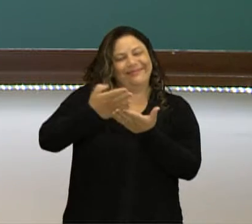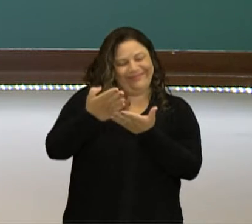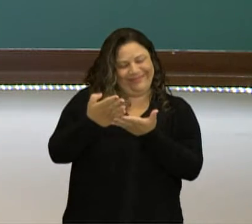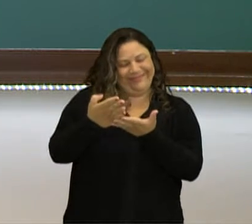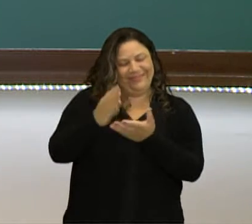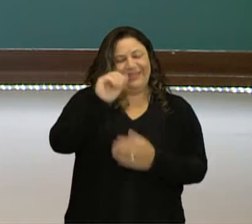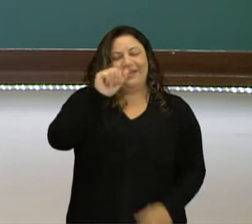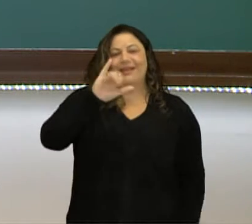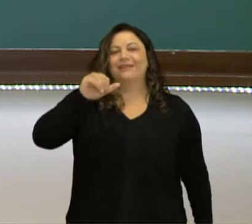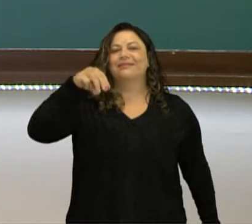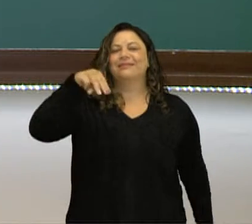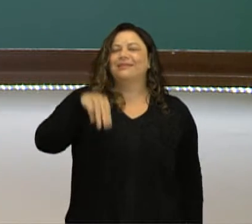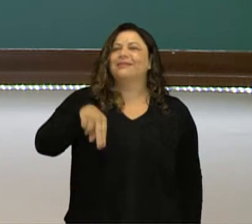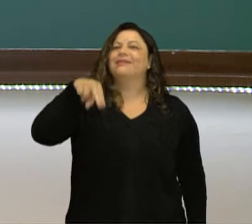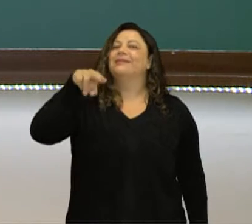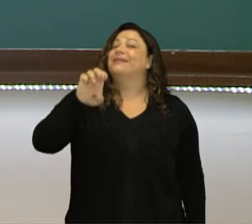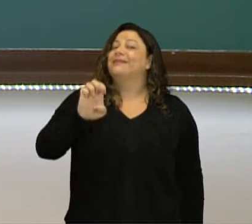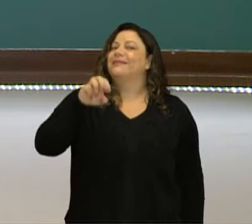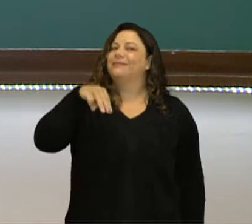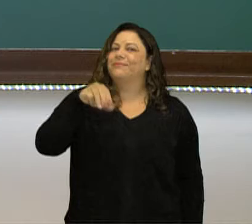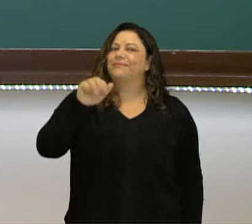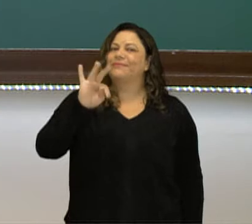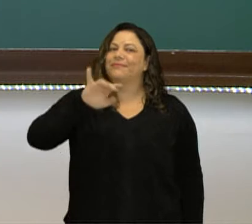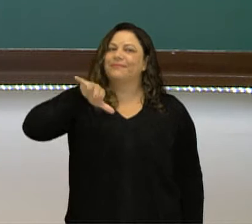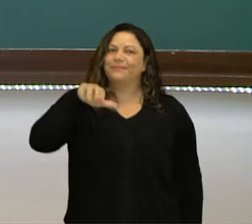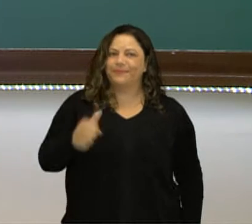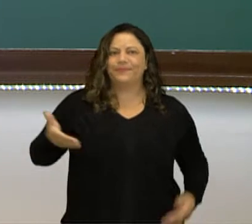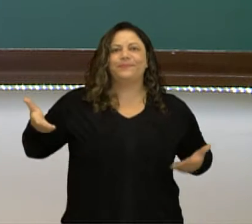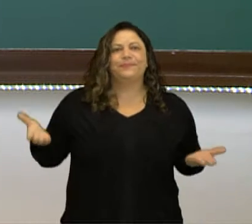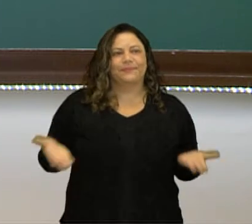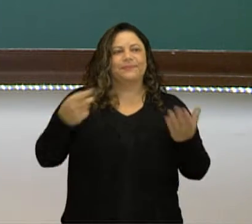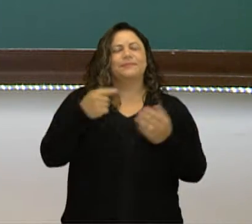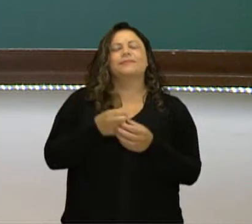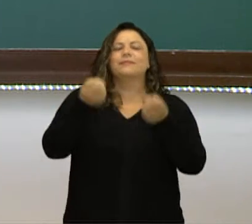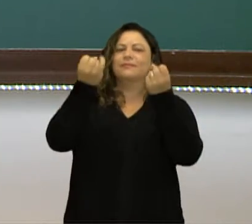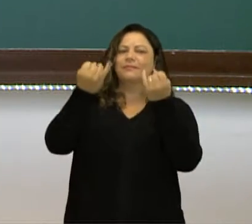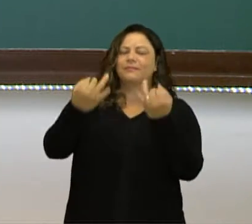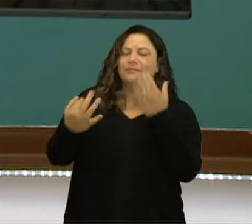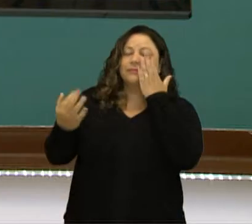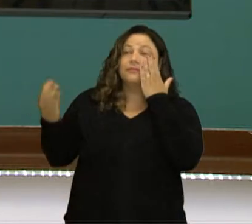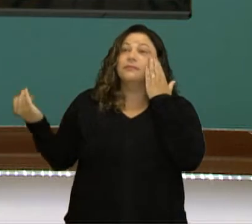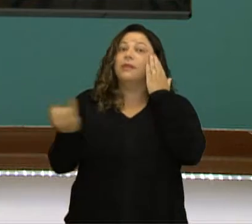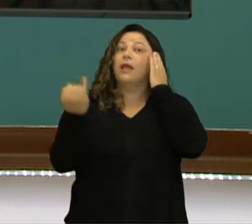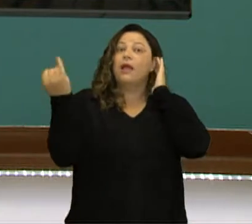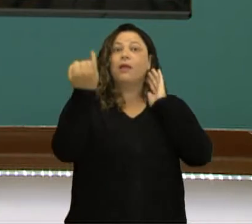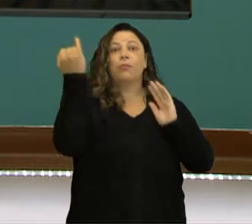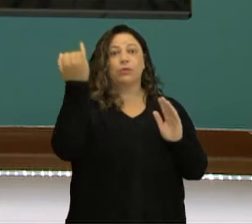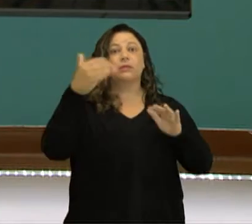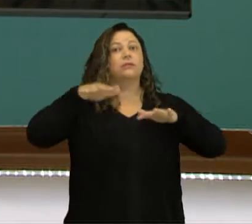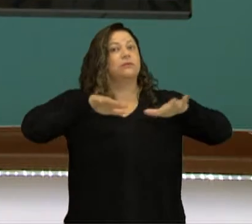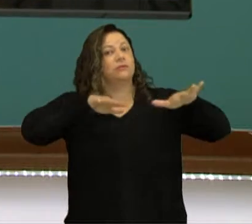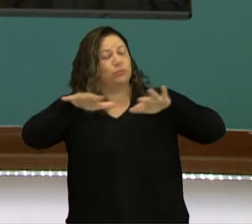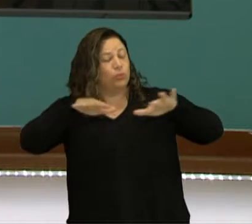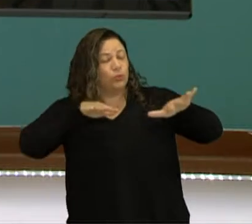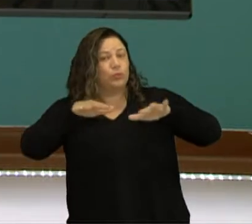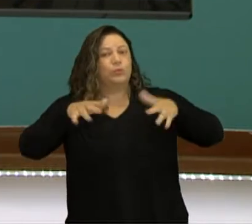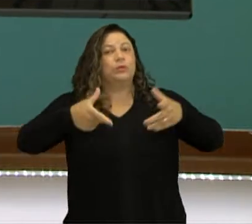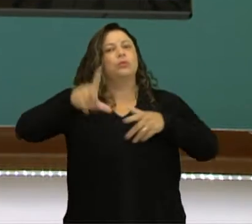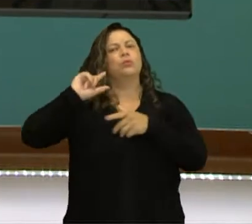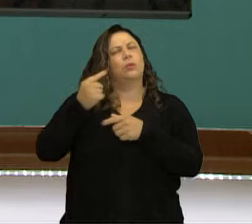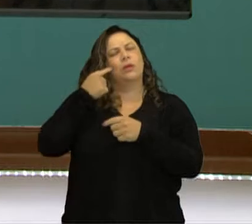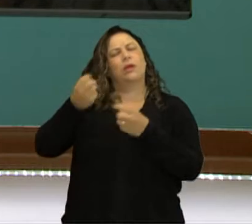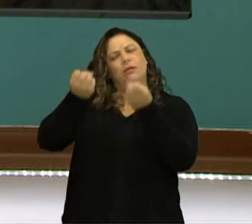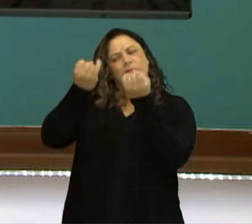cinemática, beleza? Vamos lá, meus queridos. Vamos falar um pouquinho sobre a importância do movimento. Antes de mais nada, quando a gente